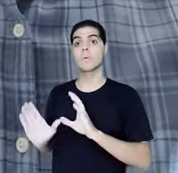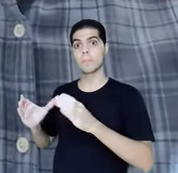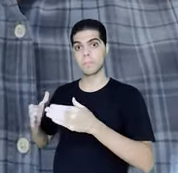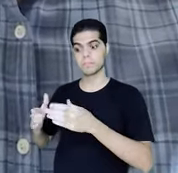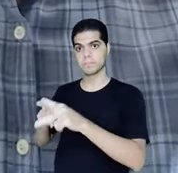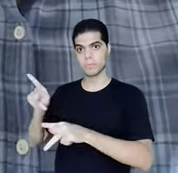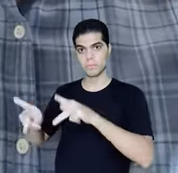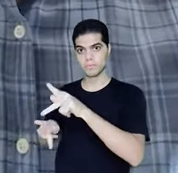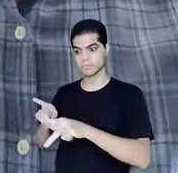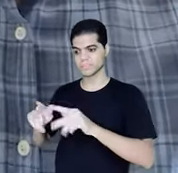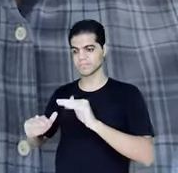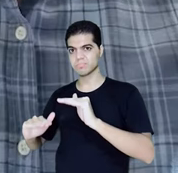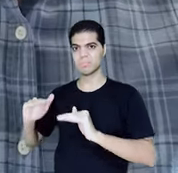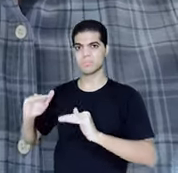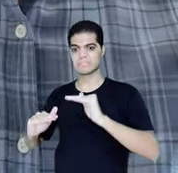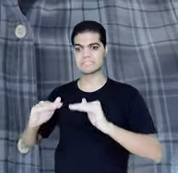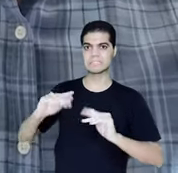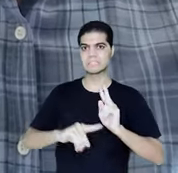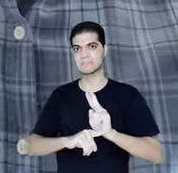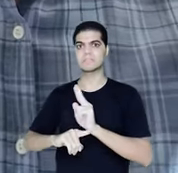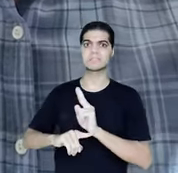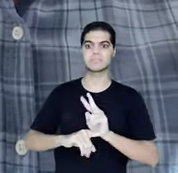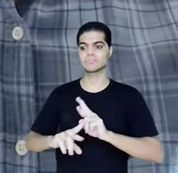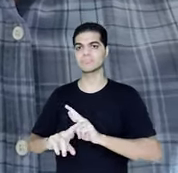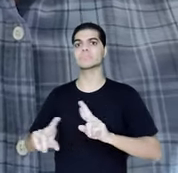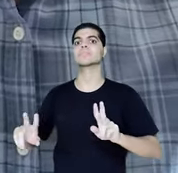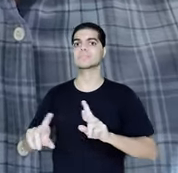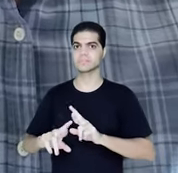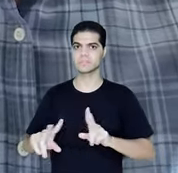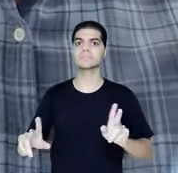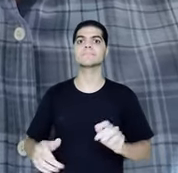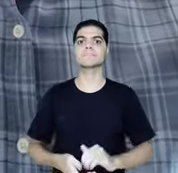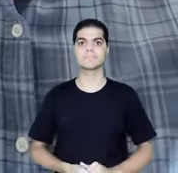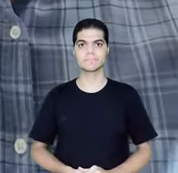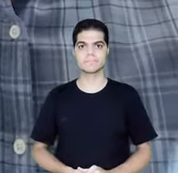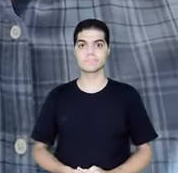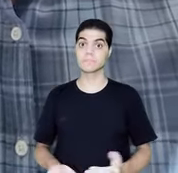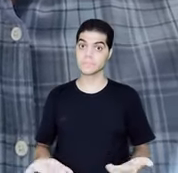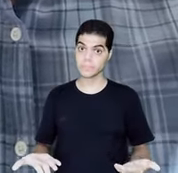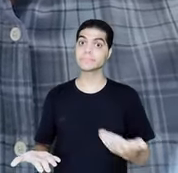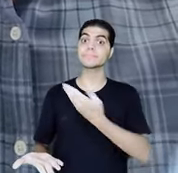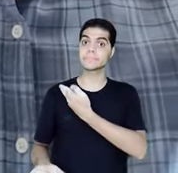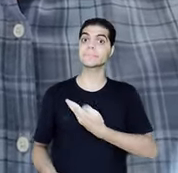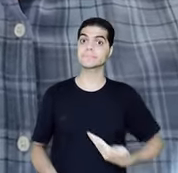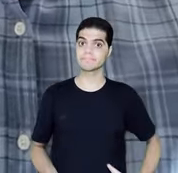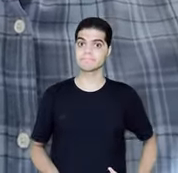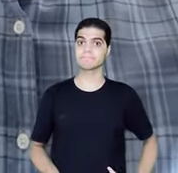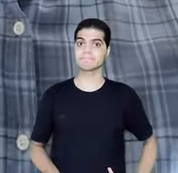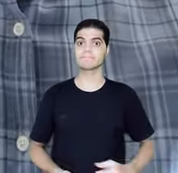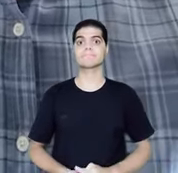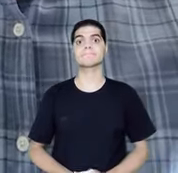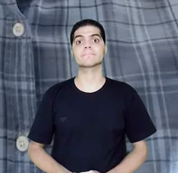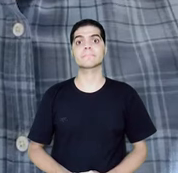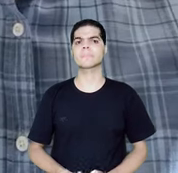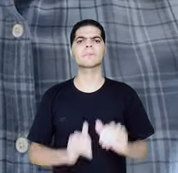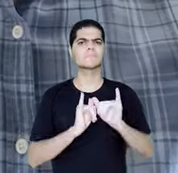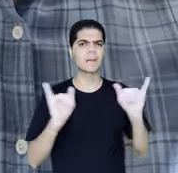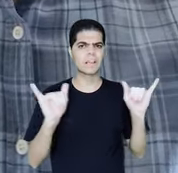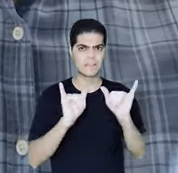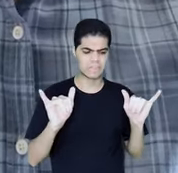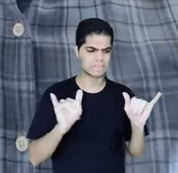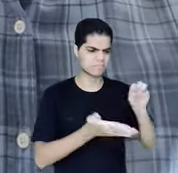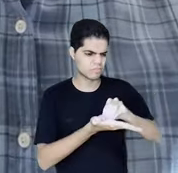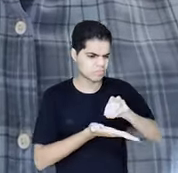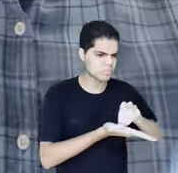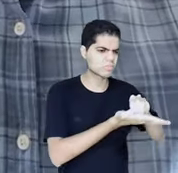povo está submetido a muitas e diferentes tutelas, inclusive o Estado. Mas dizer o muito